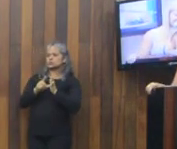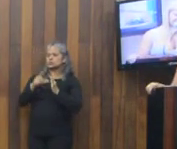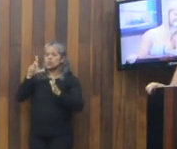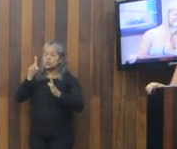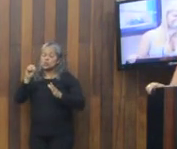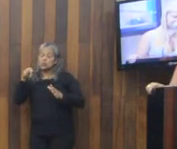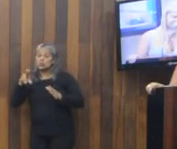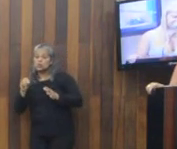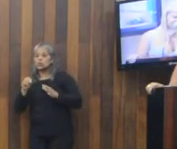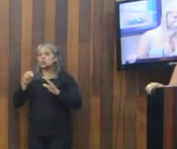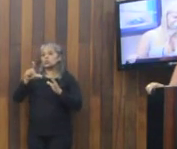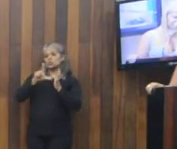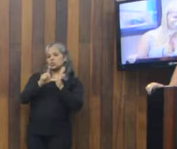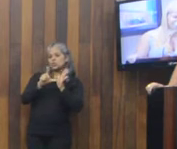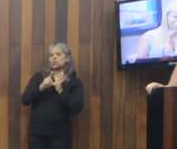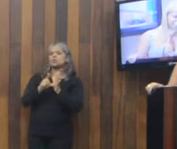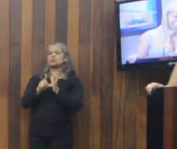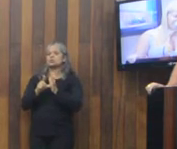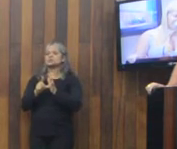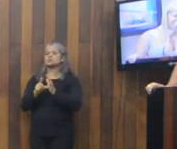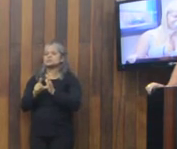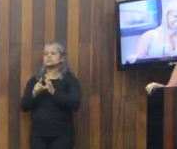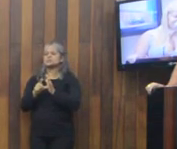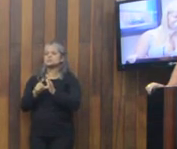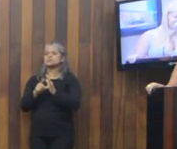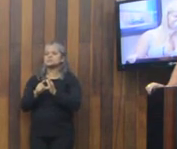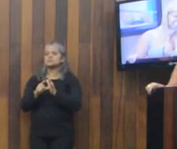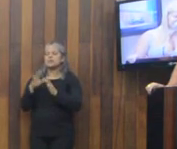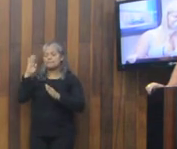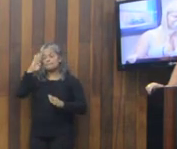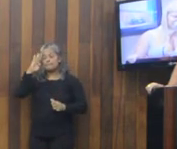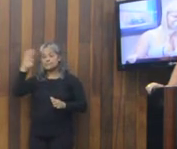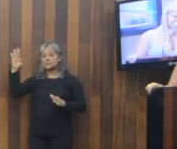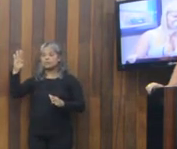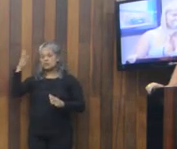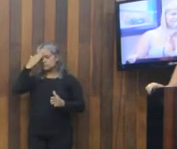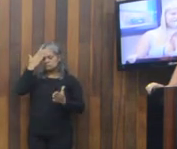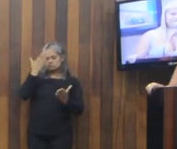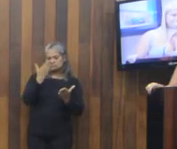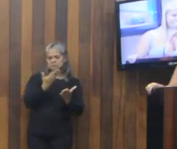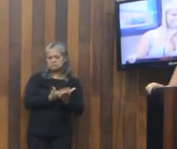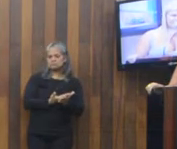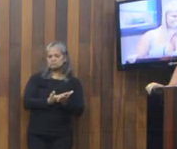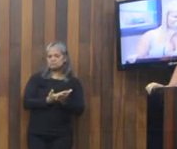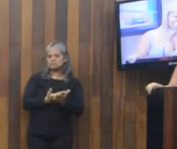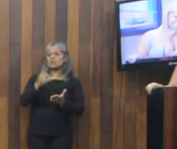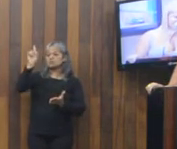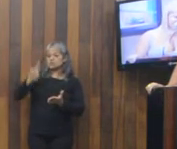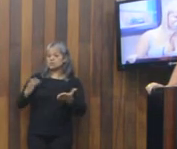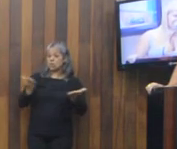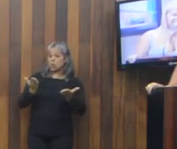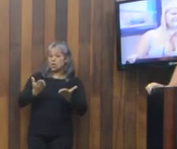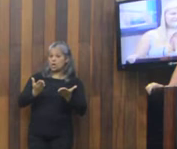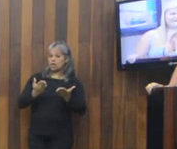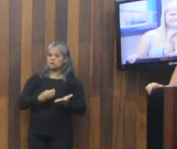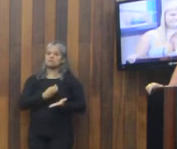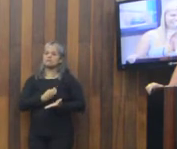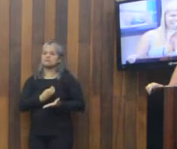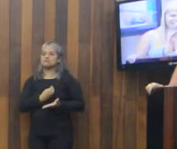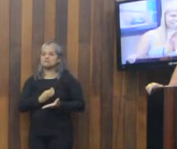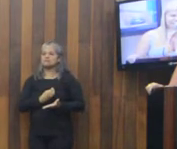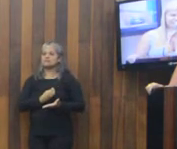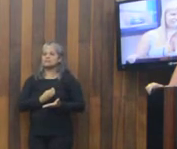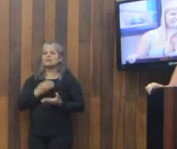e principalmente nessa minha gestão. Principalmente os que acreditam na diretoria que está lá. Agradeço a equipe